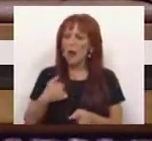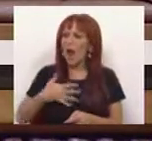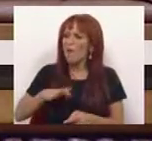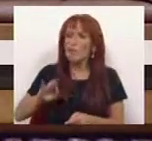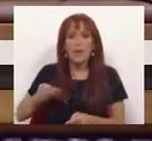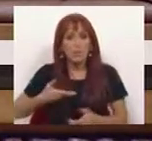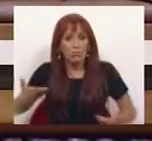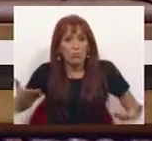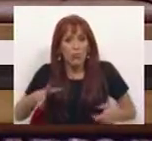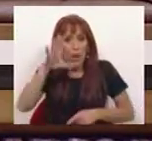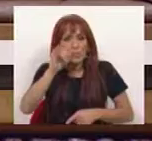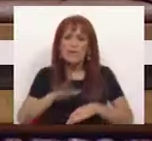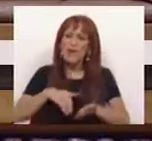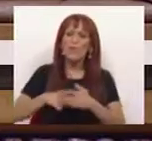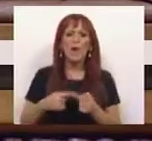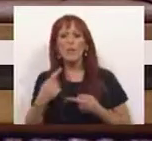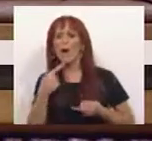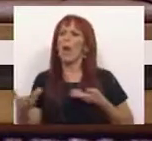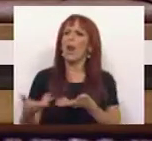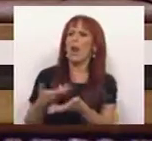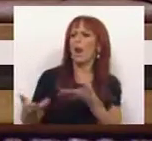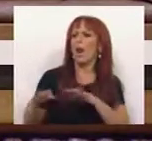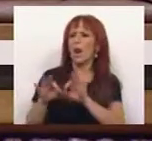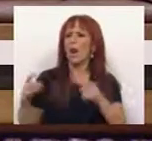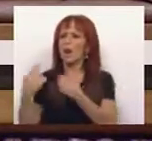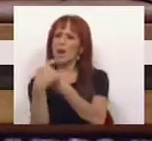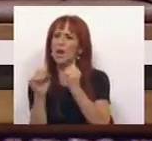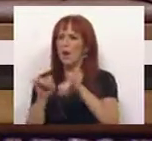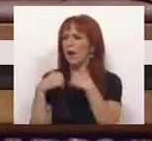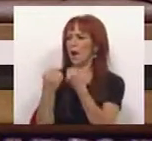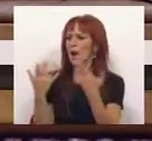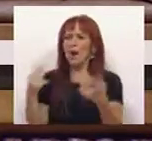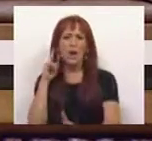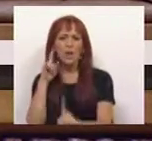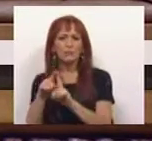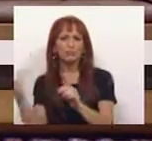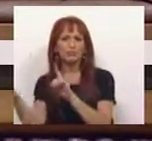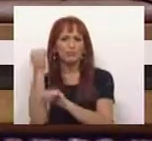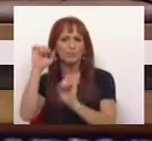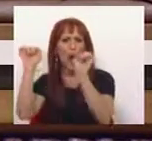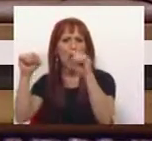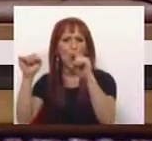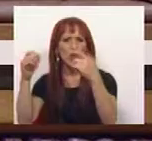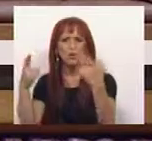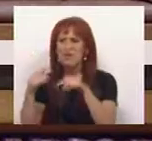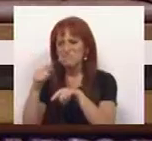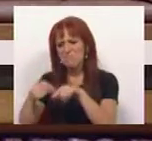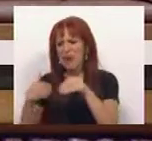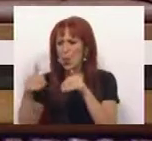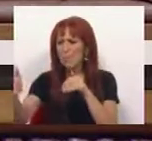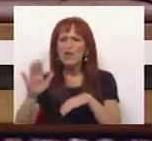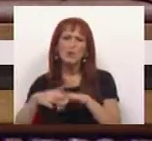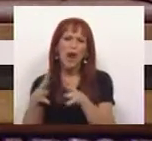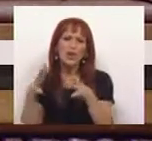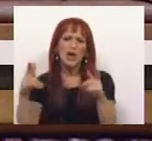pretende o PSD é que o Governo proceda a um diálogo sério com os parceiros sociais, no sentido de alcançar um acordo a médio prazo